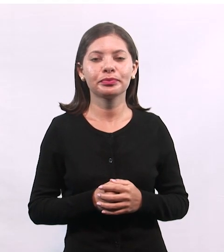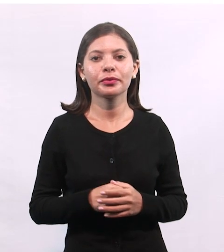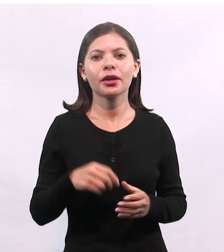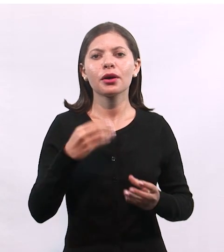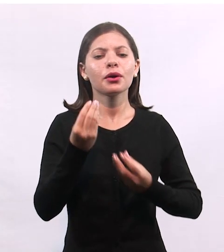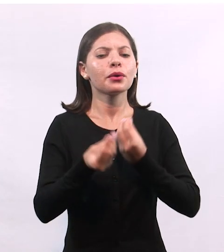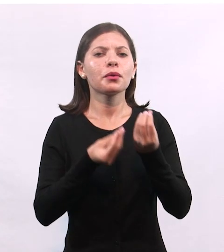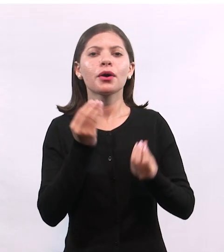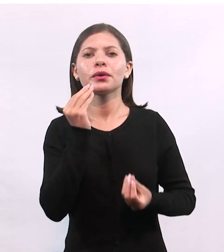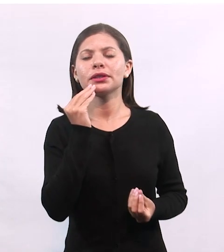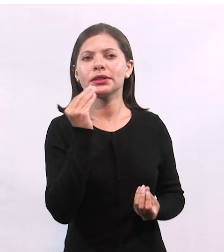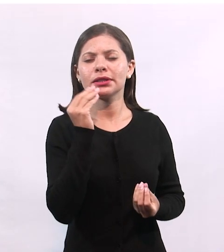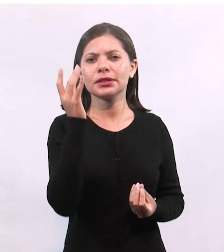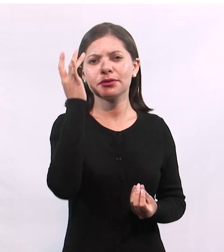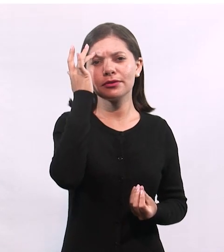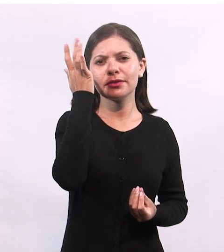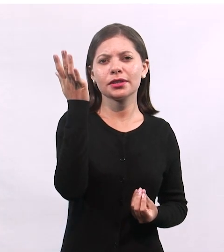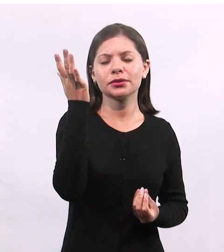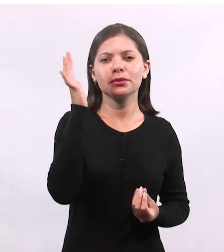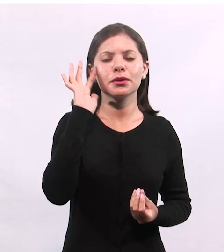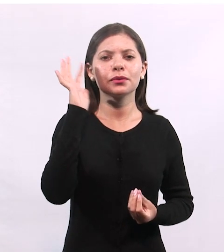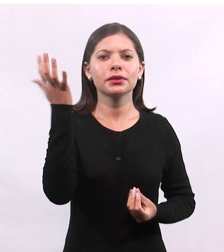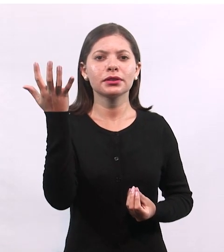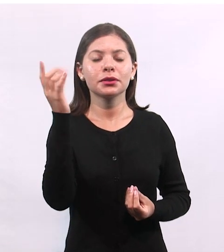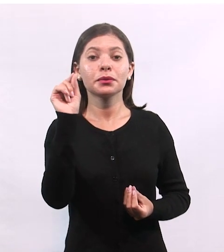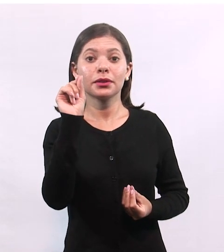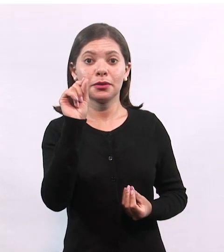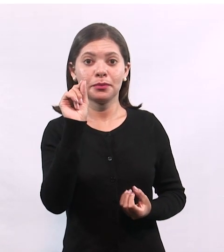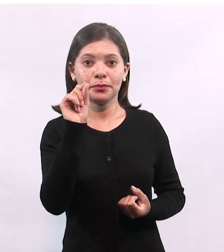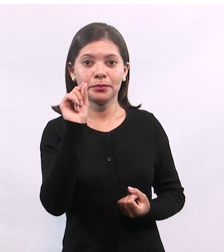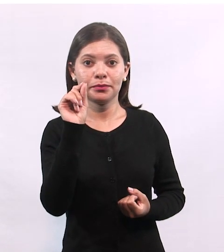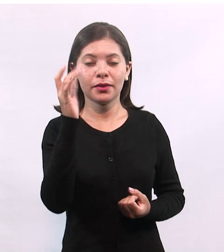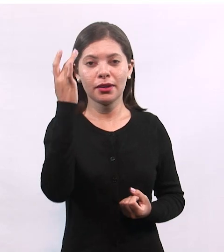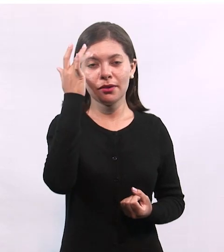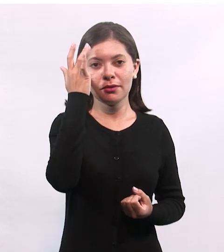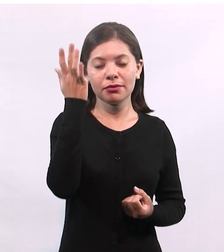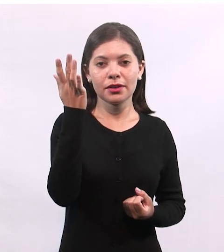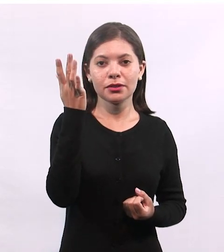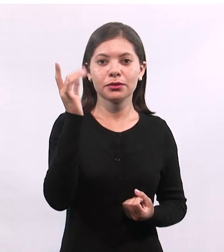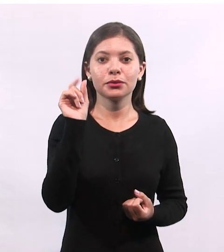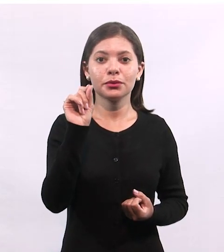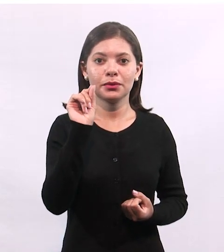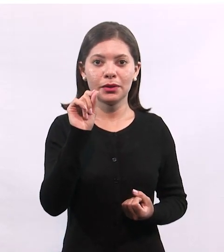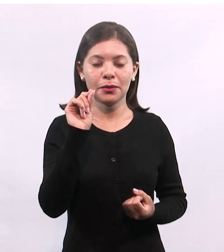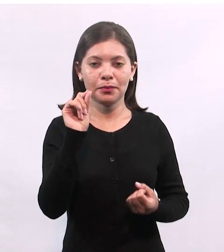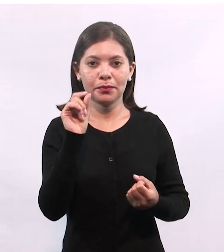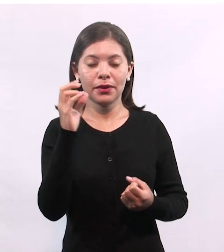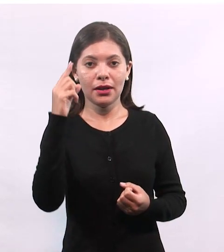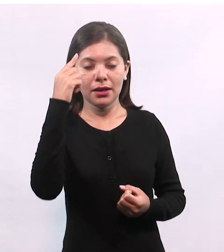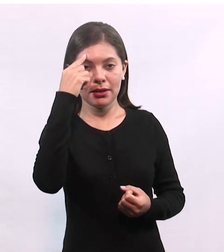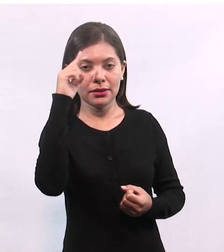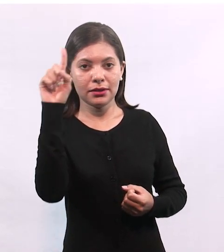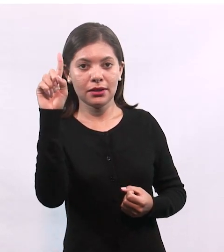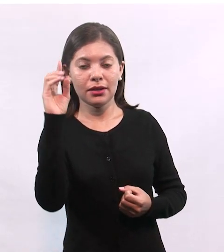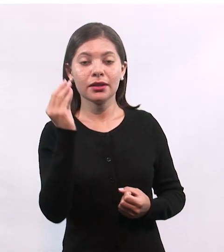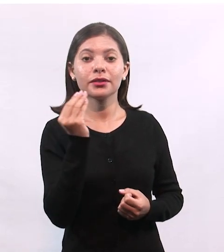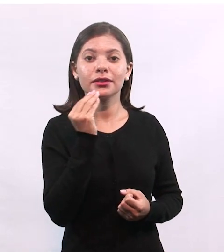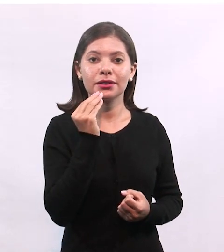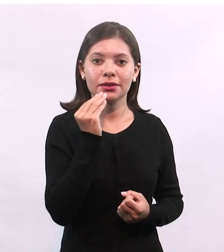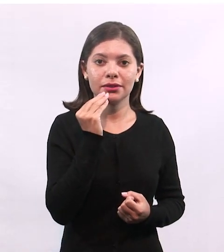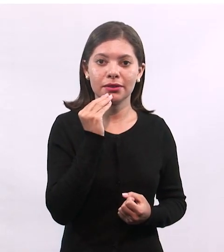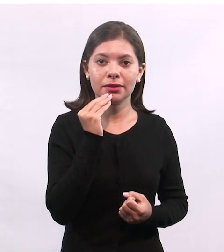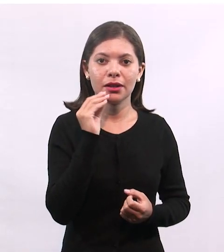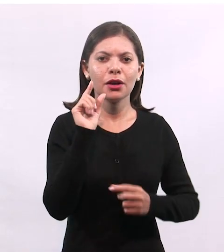qual que é mais fácil de acontecer e aí quando a gente fala mais fácil eu estou associando a ideia de chance